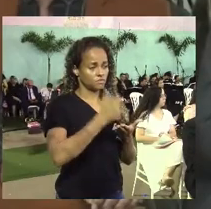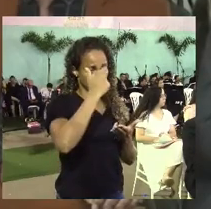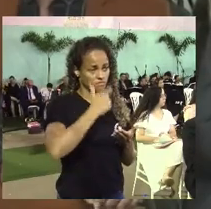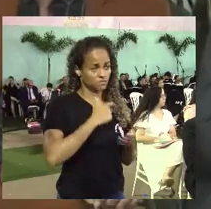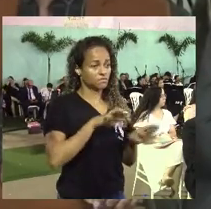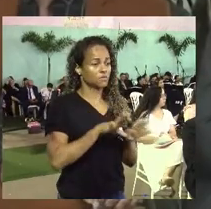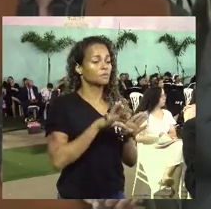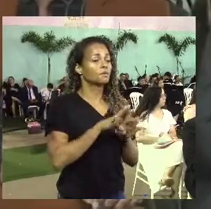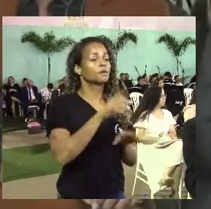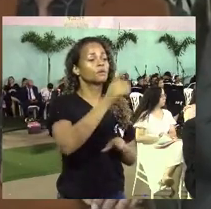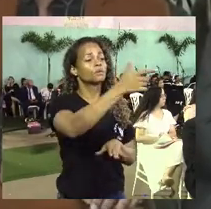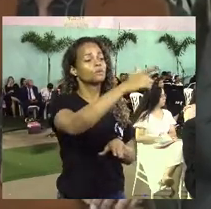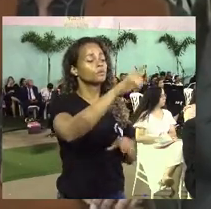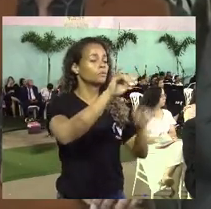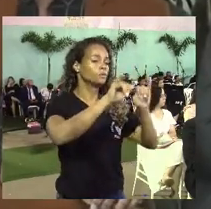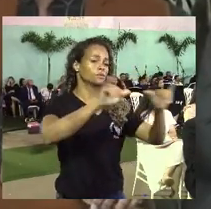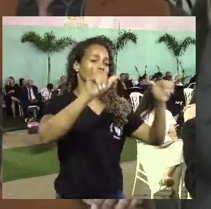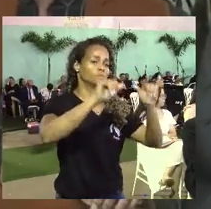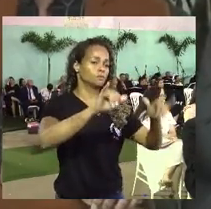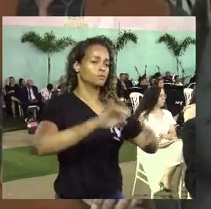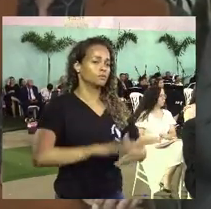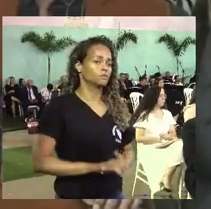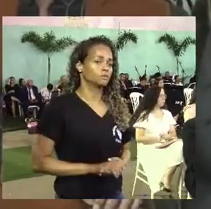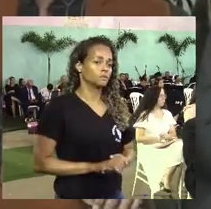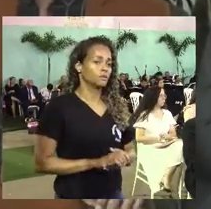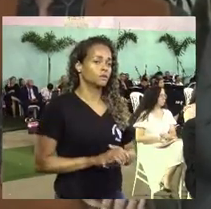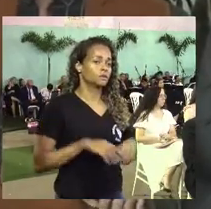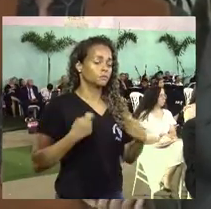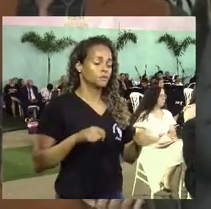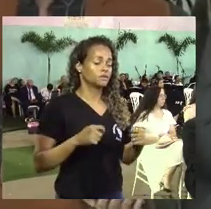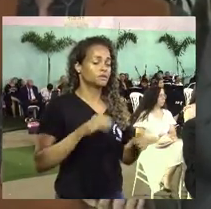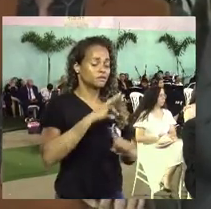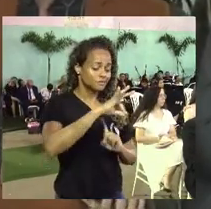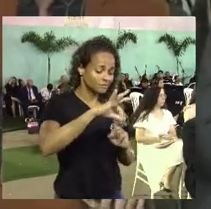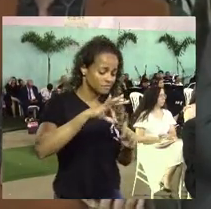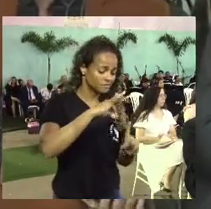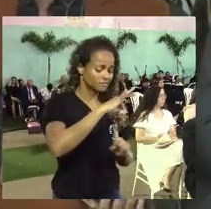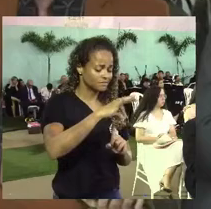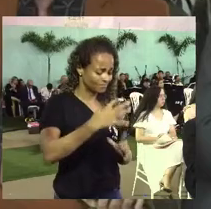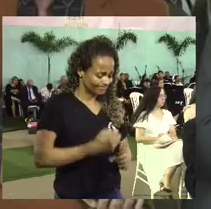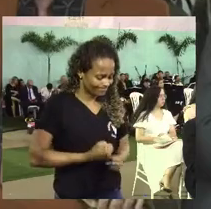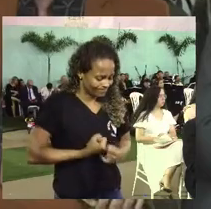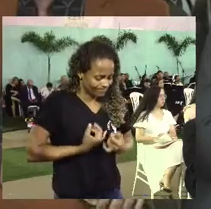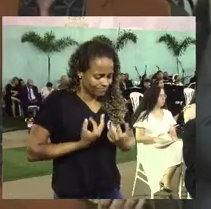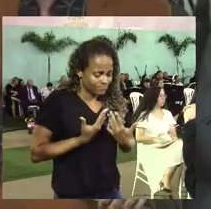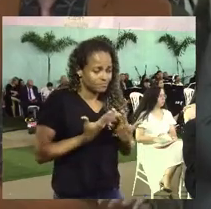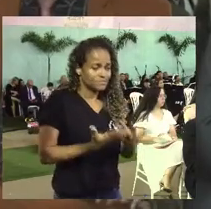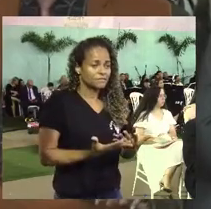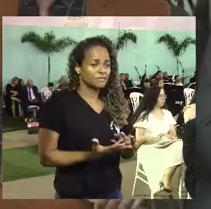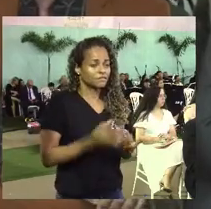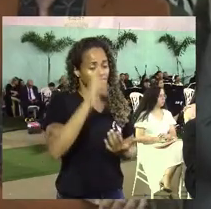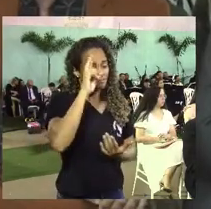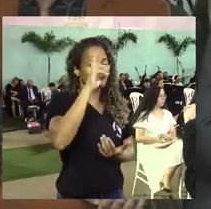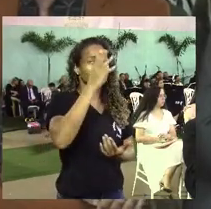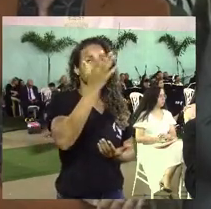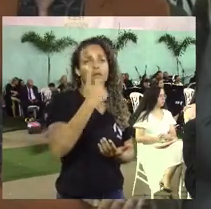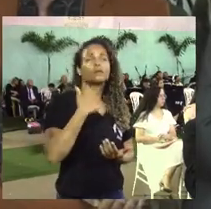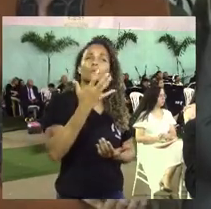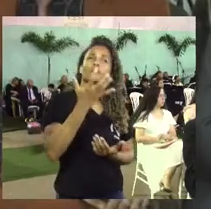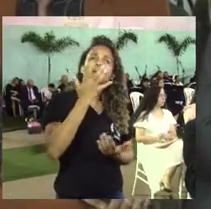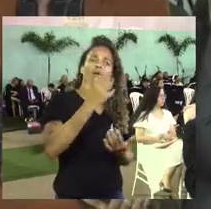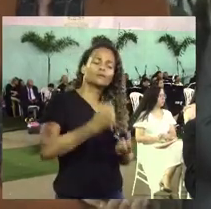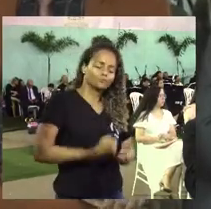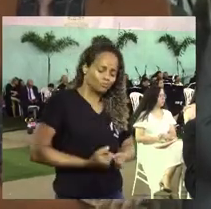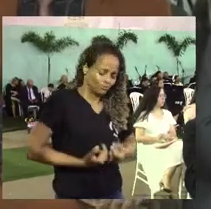que te ouvem é você esse sangue ficar e se enchendo o Espírito Santo e dizer Senhor eu quero ser cheio